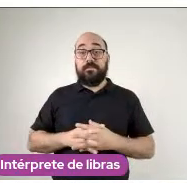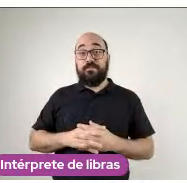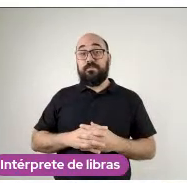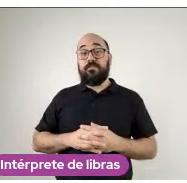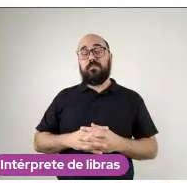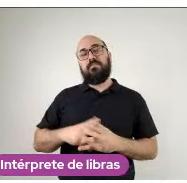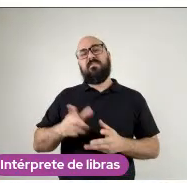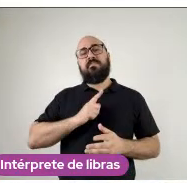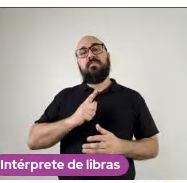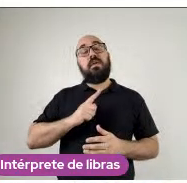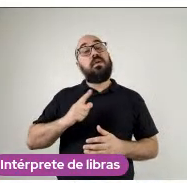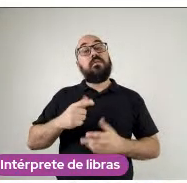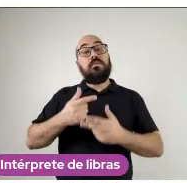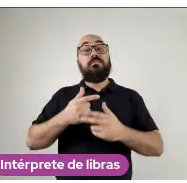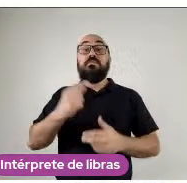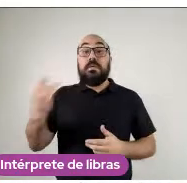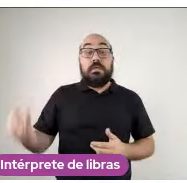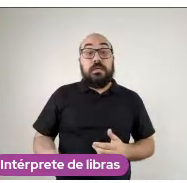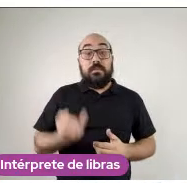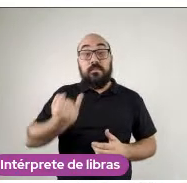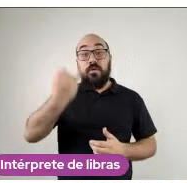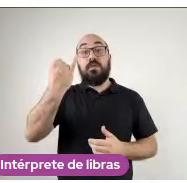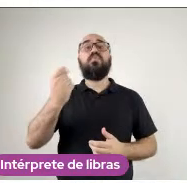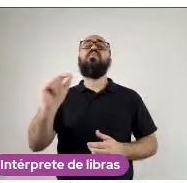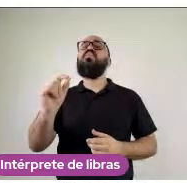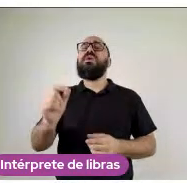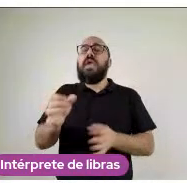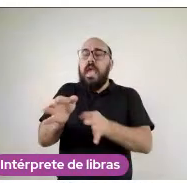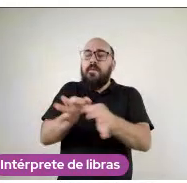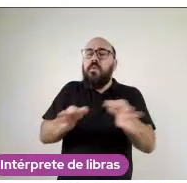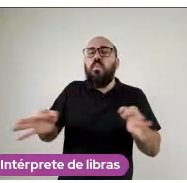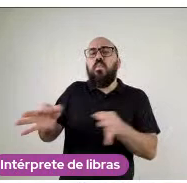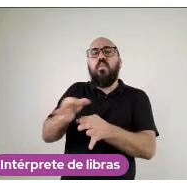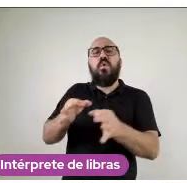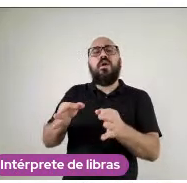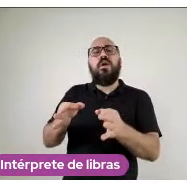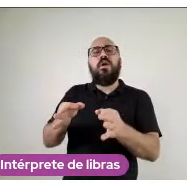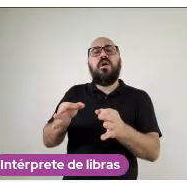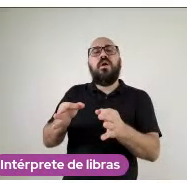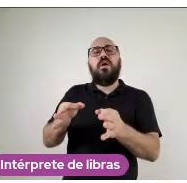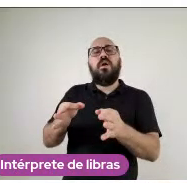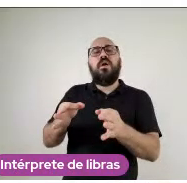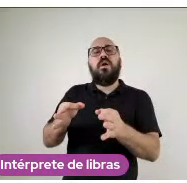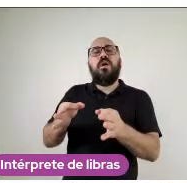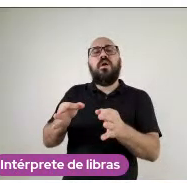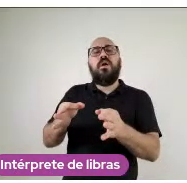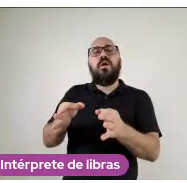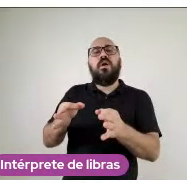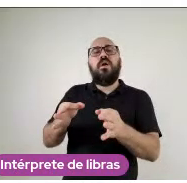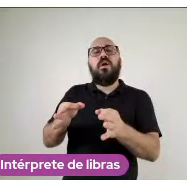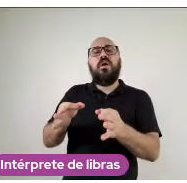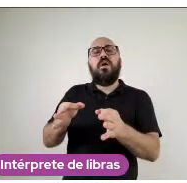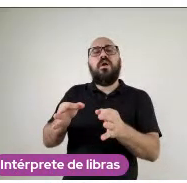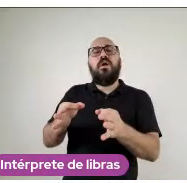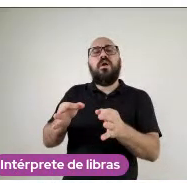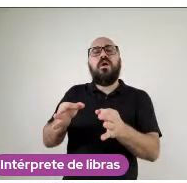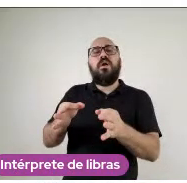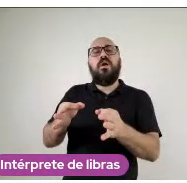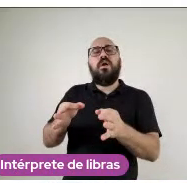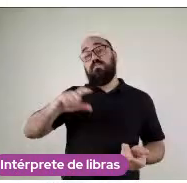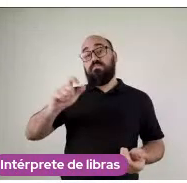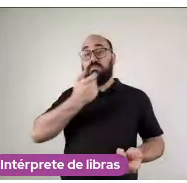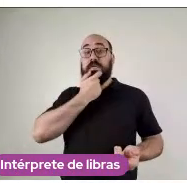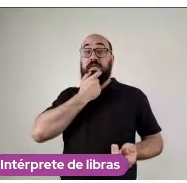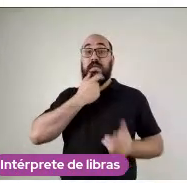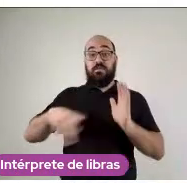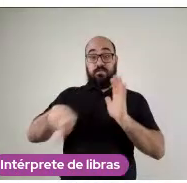uma coisa que é importante, que o que define uma floração, né? Ou o termo que a gente usa muito em inglês, é um termo em inglês, mas que a gente usa muito em